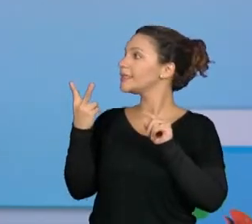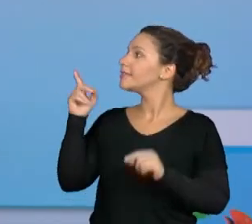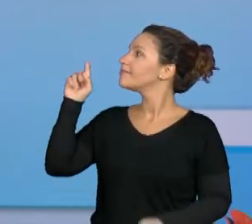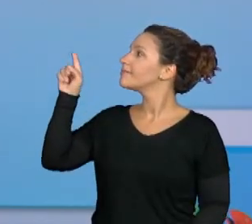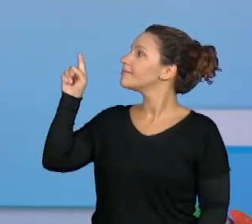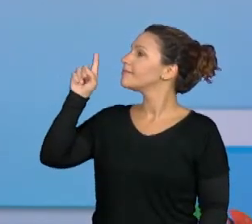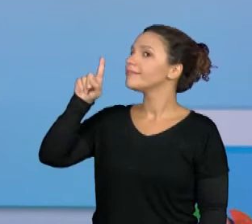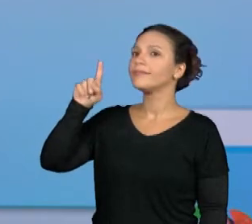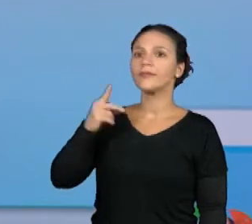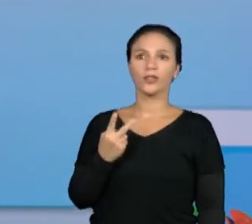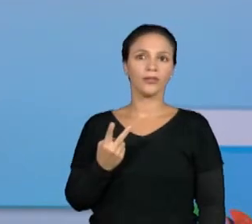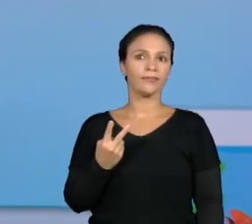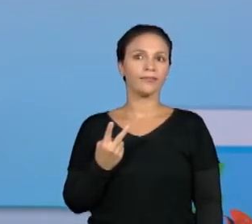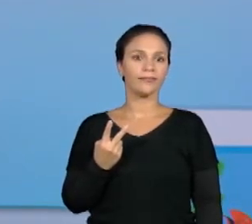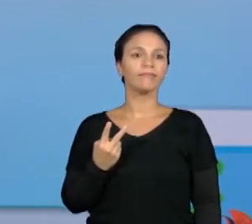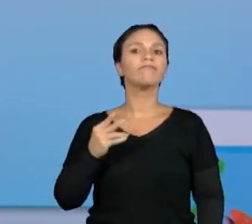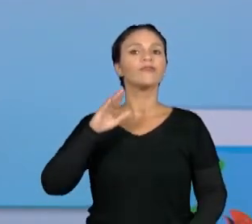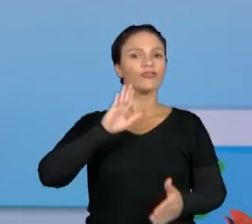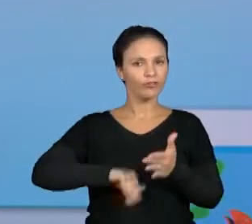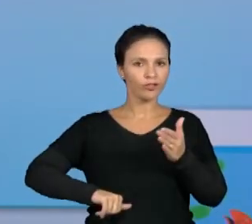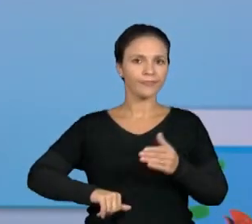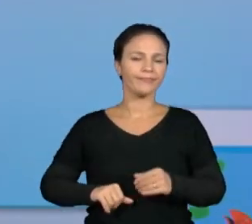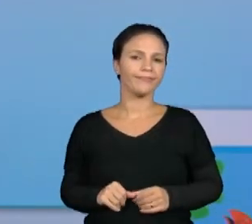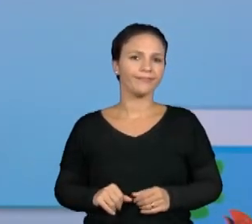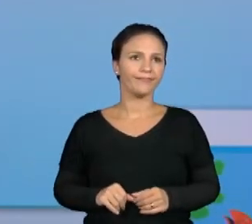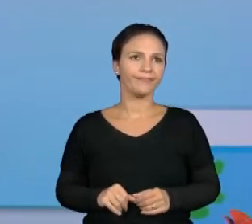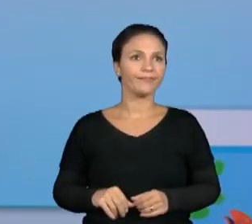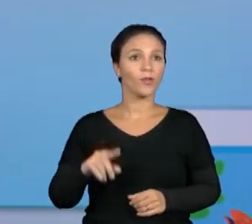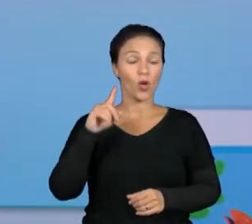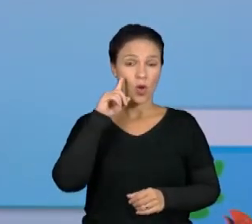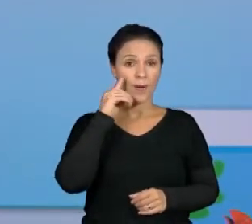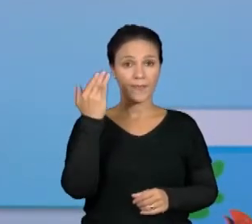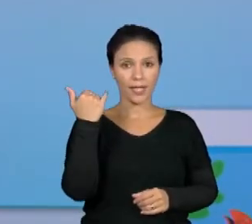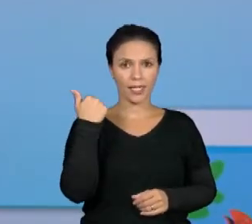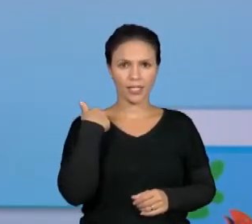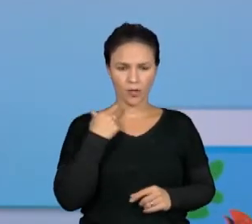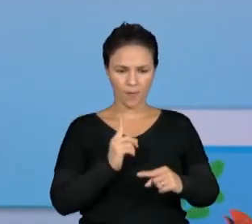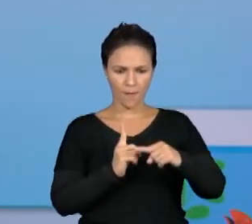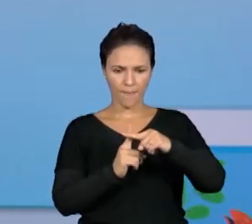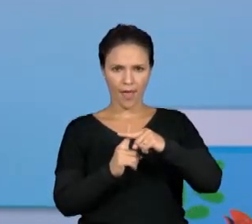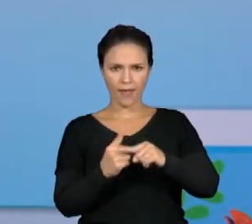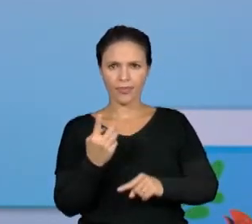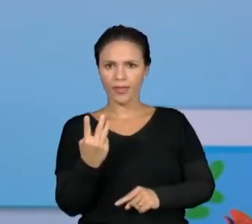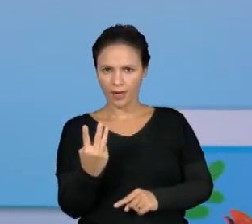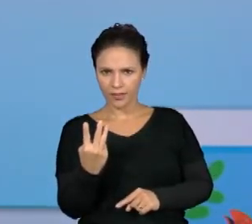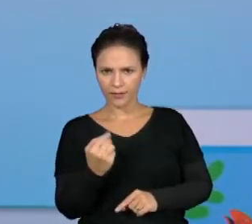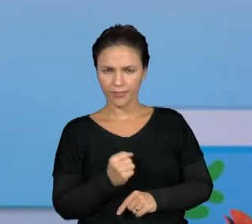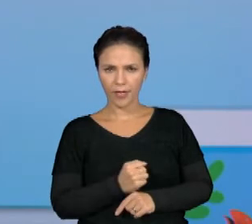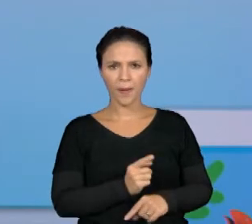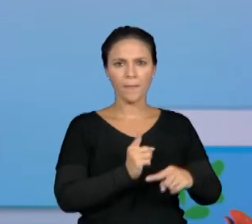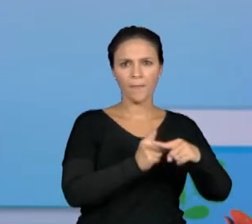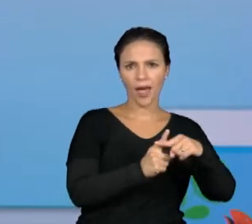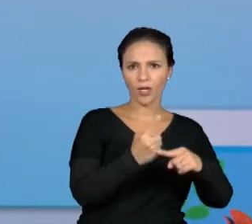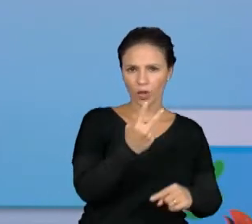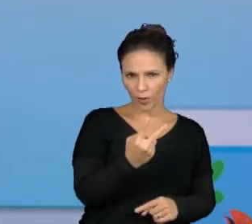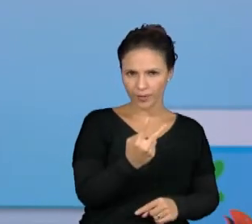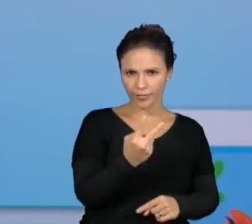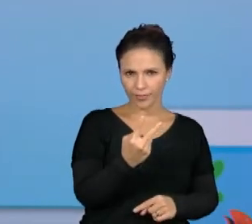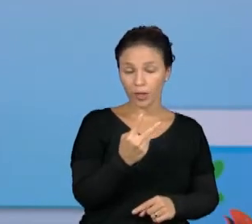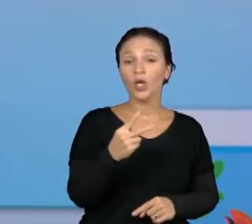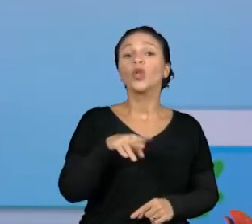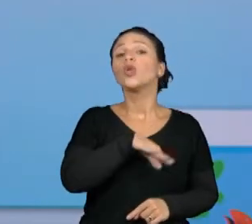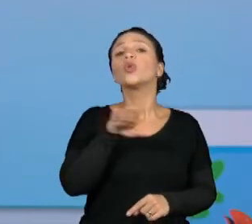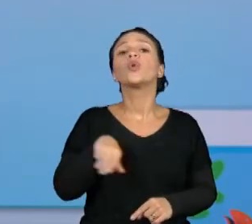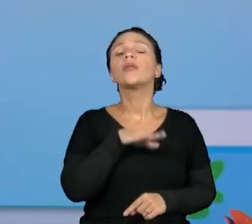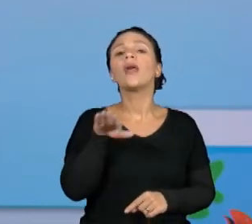eu adicionei para arredondar. Então, eu adicionei 3 num número e 2 no outro. Ao